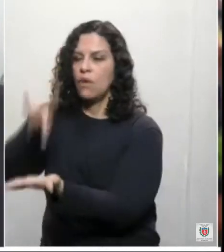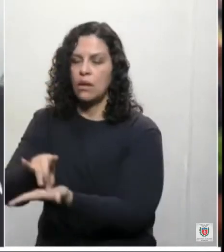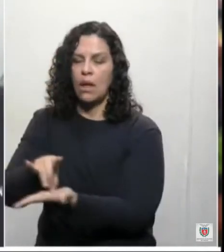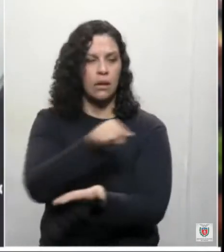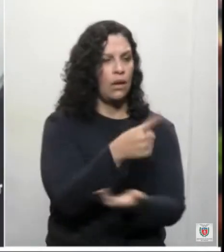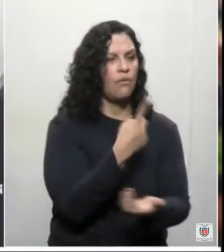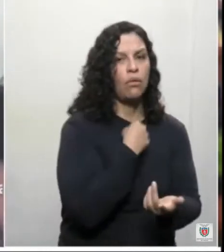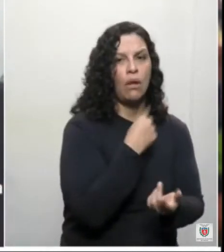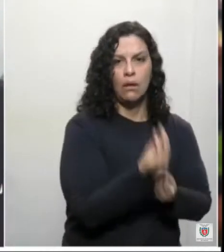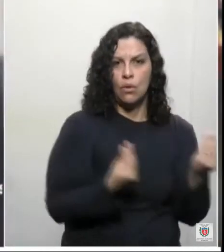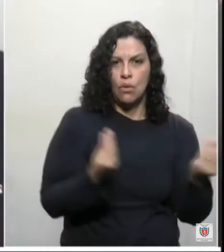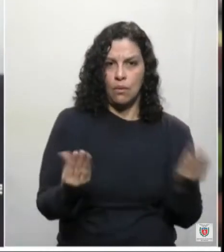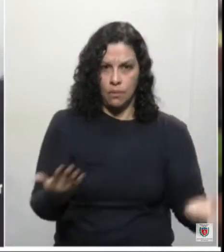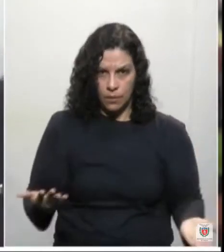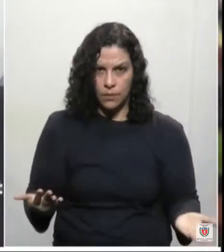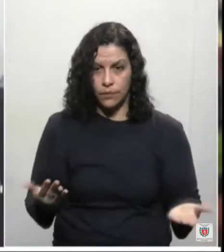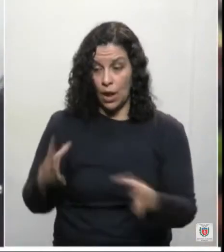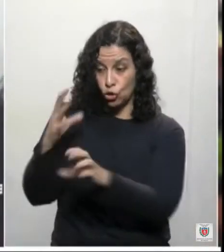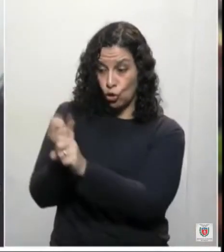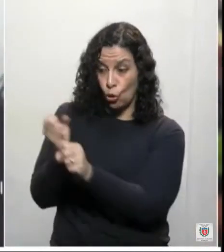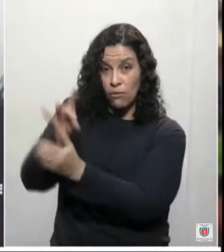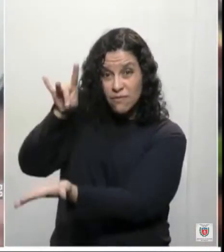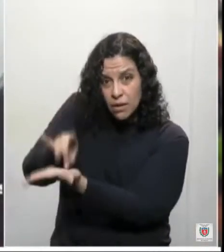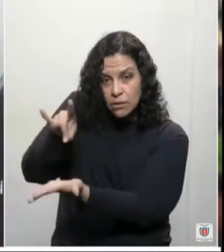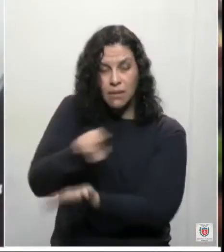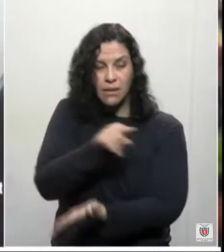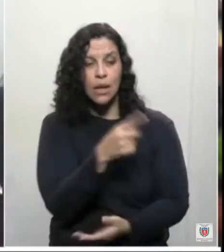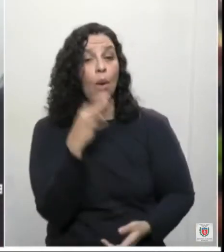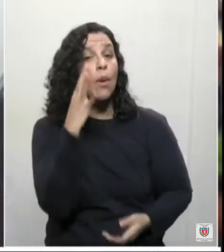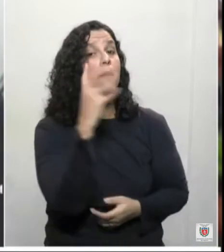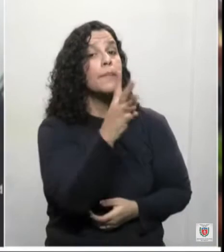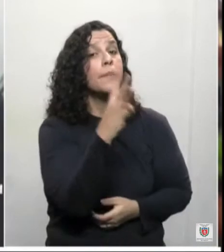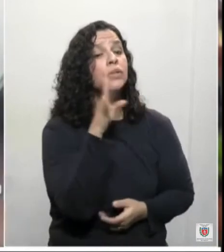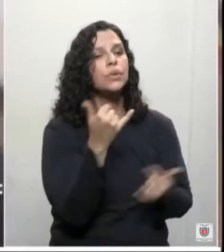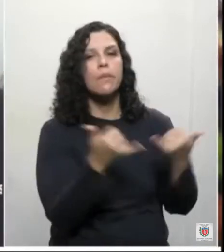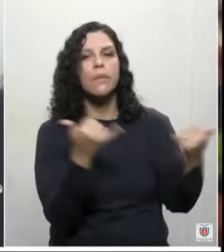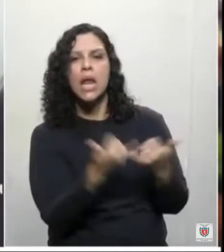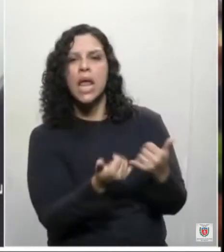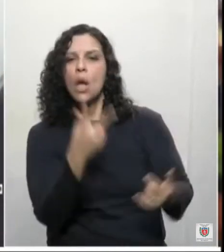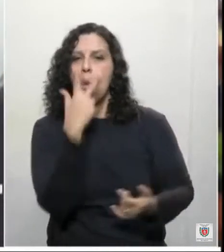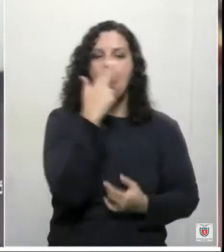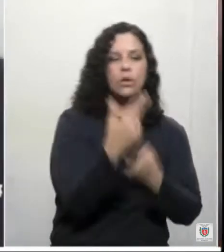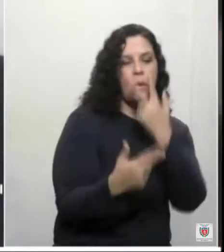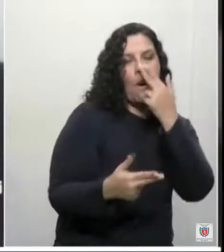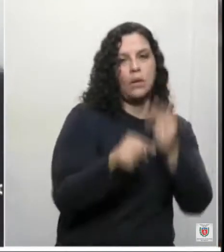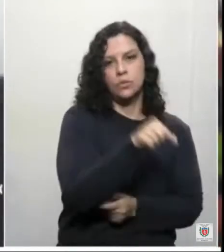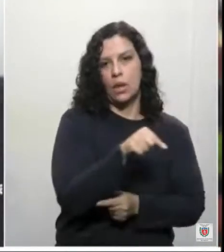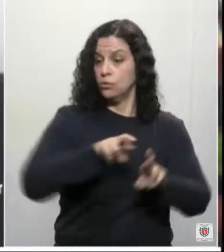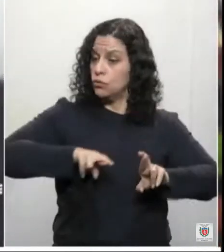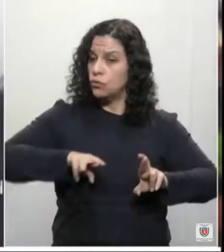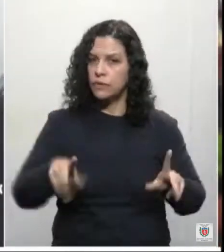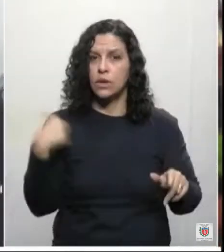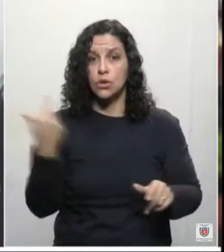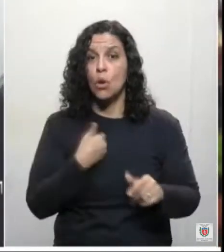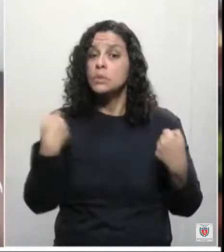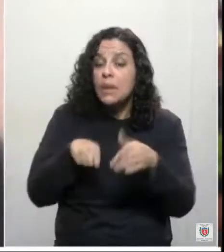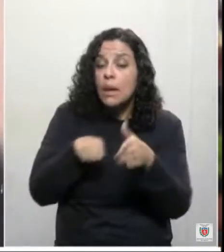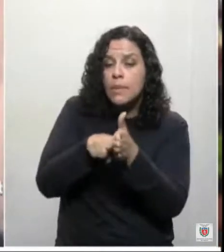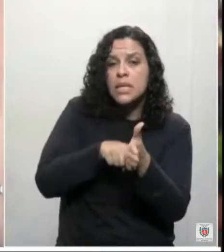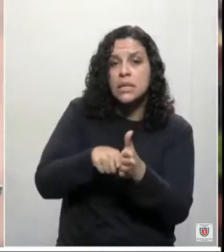a vontade, entre os números verdadeiros e os números extraídos por suposições. Falta método